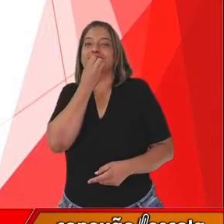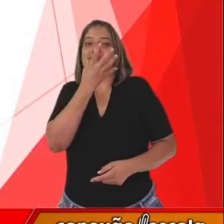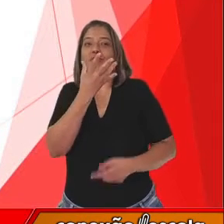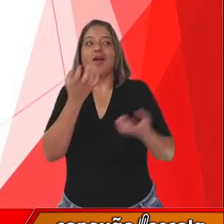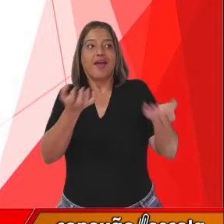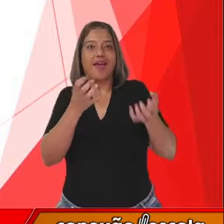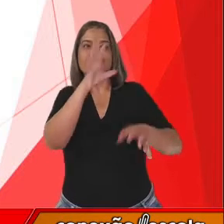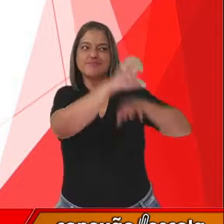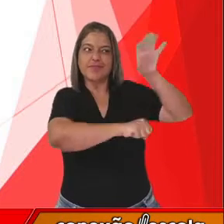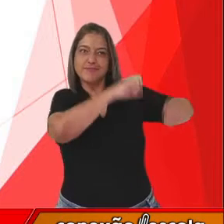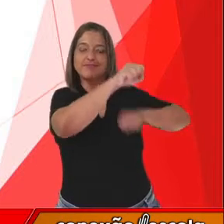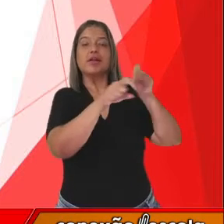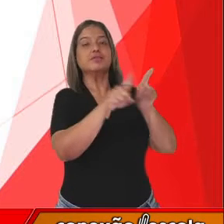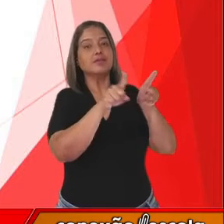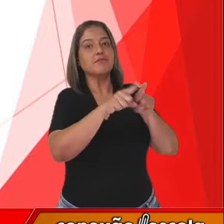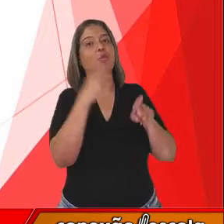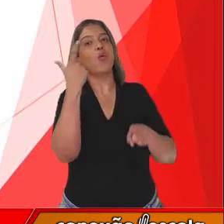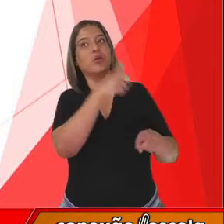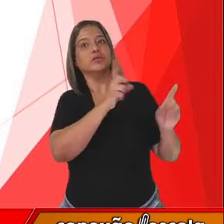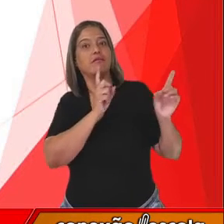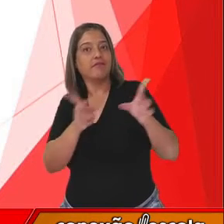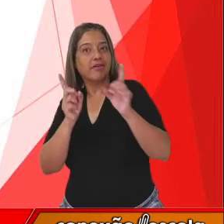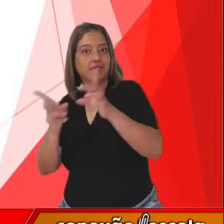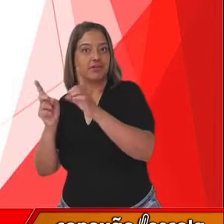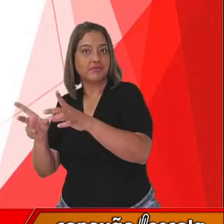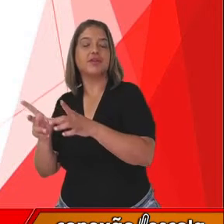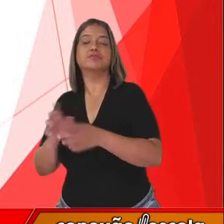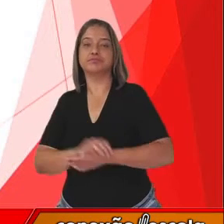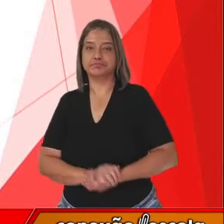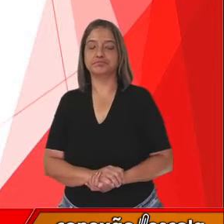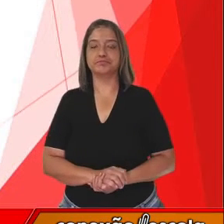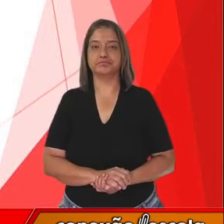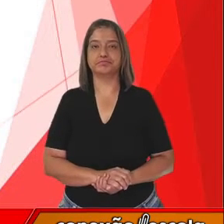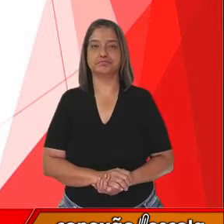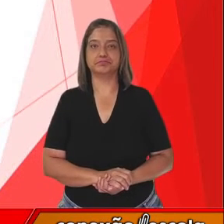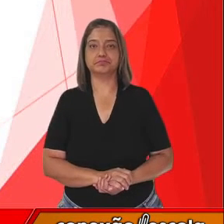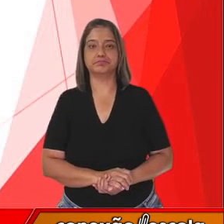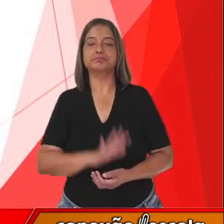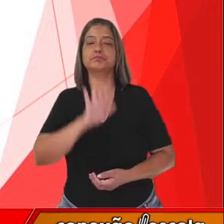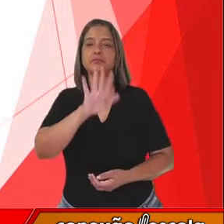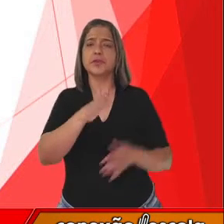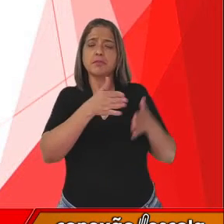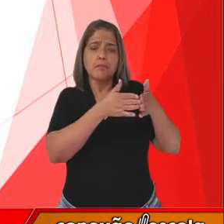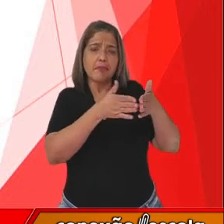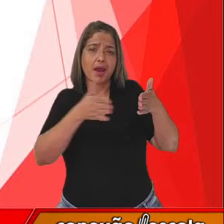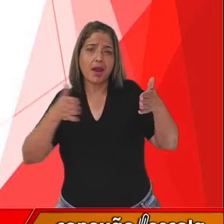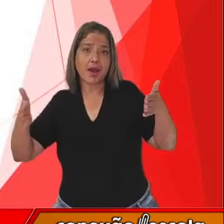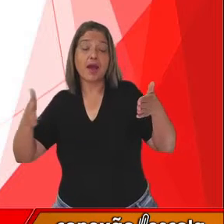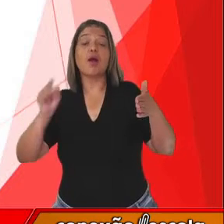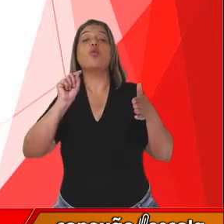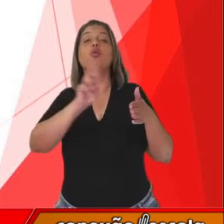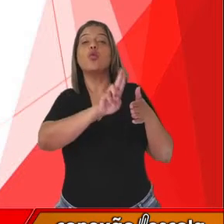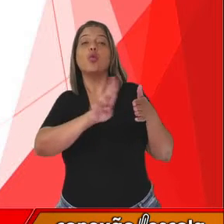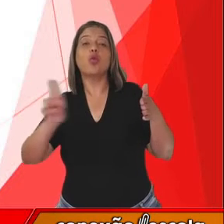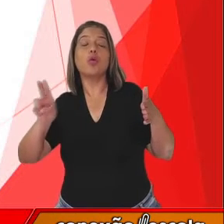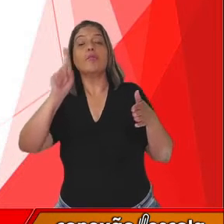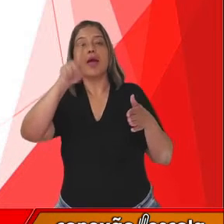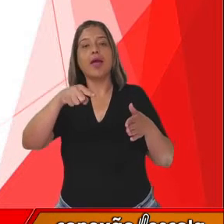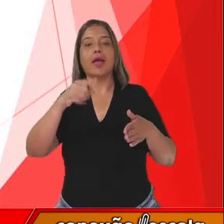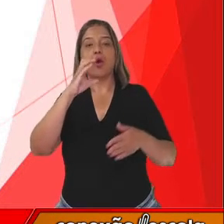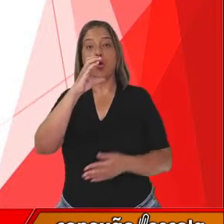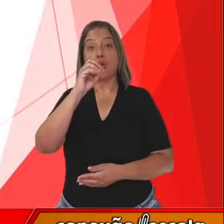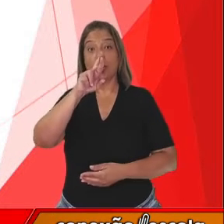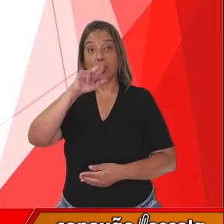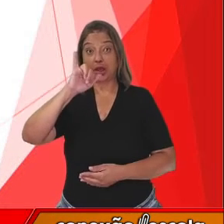fonte de renda para fazer a colônia valer a pena. O período ficou conhecido como Corrida do